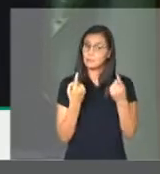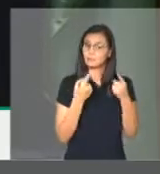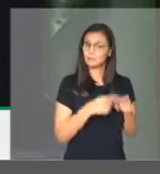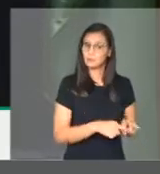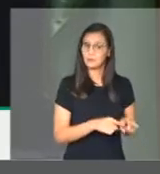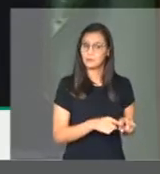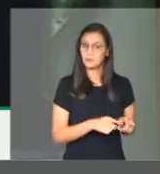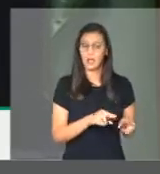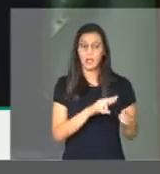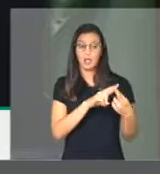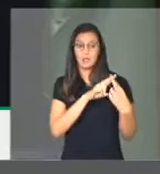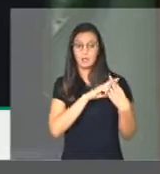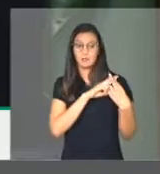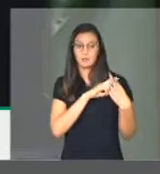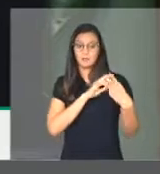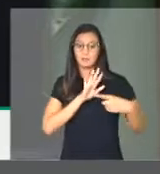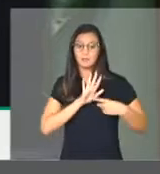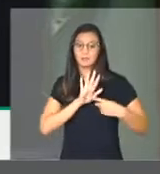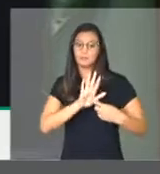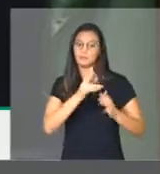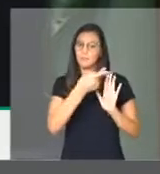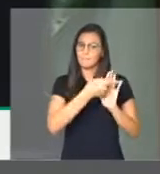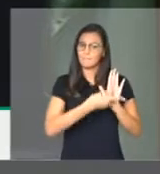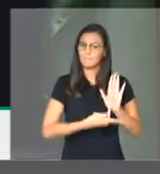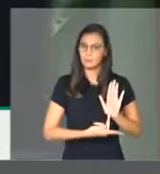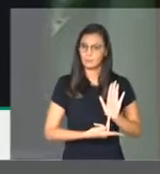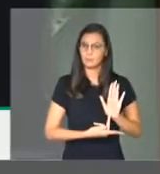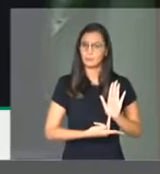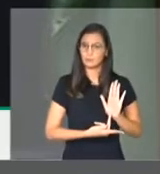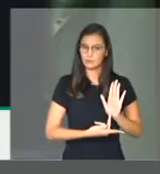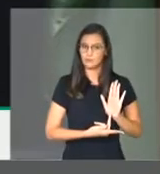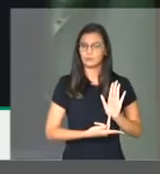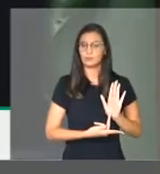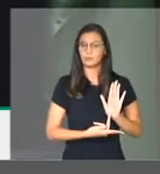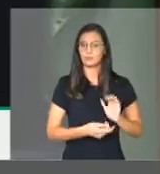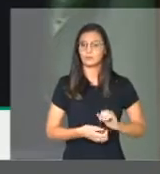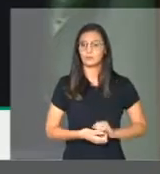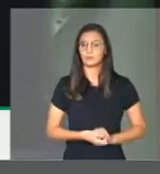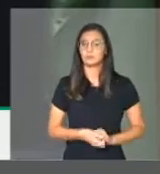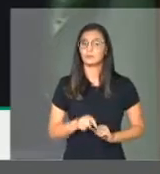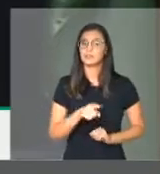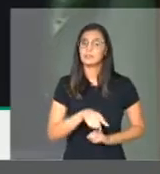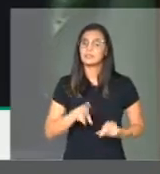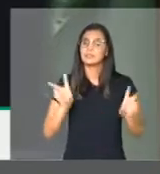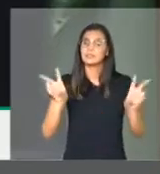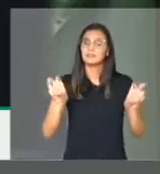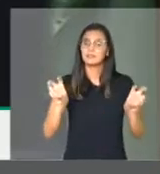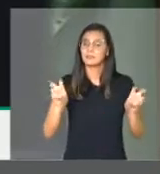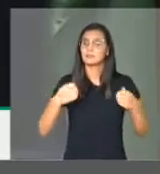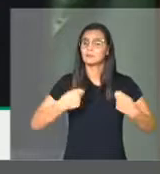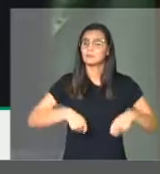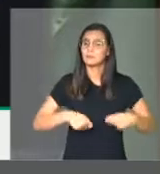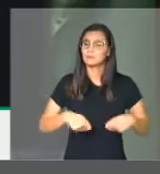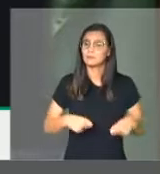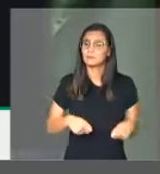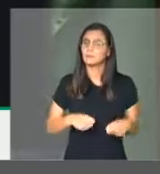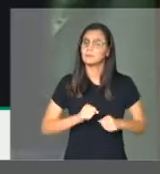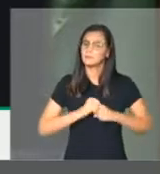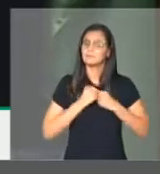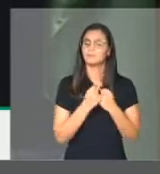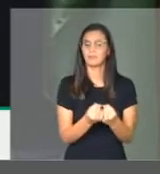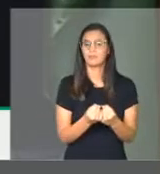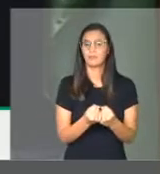o dever de apresentar propostas acerca dos temas que, inevitavelmente, teremos que